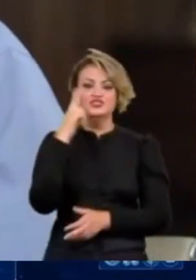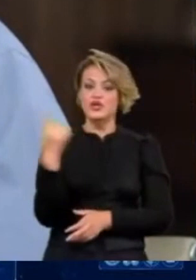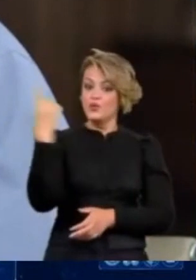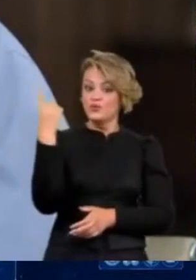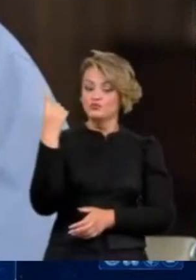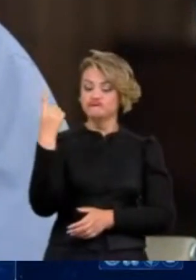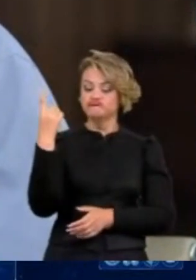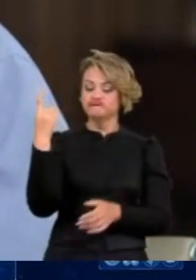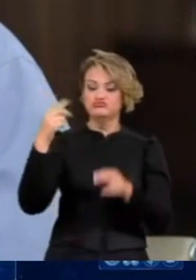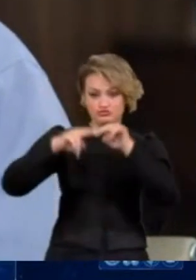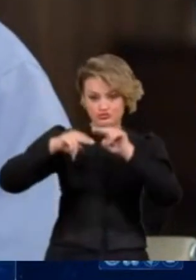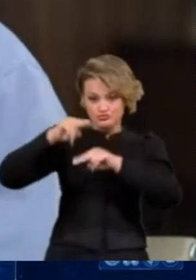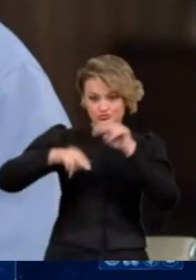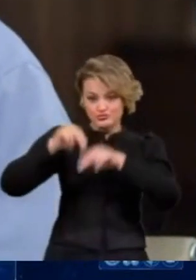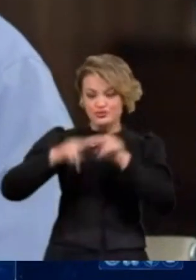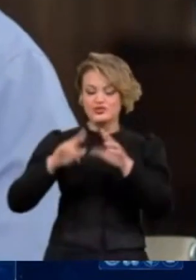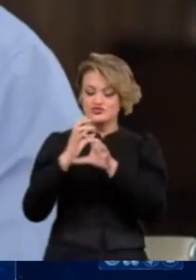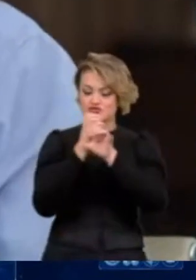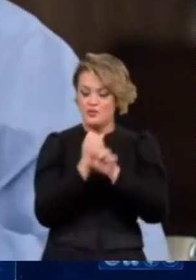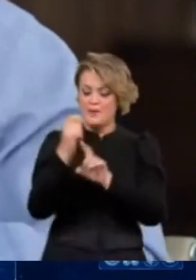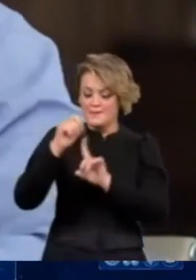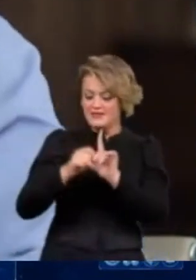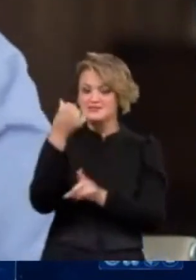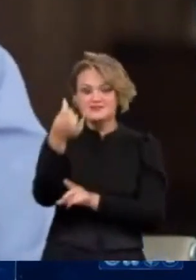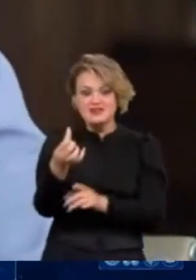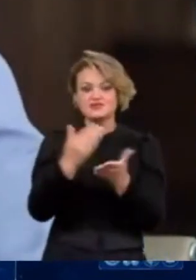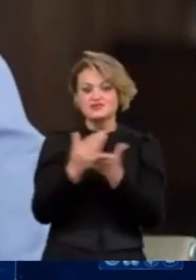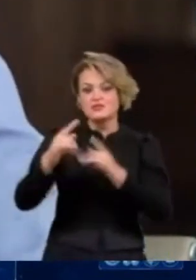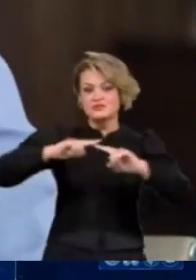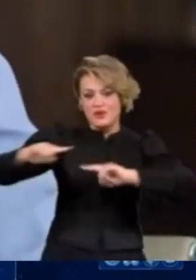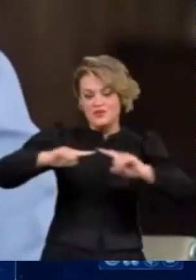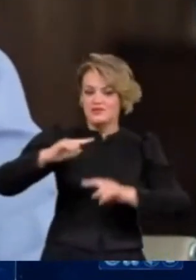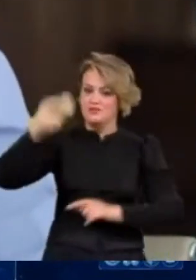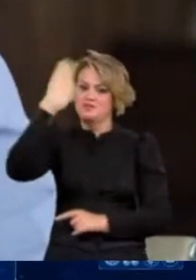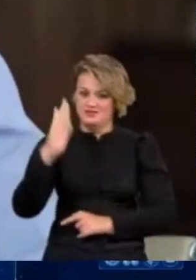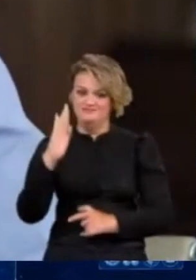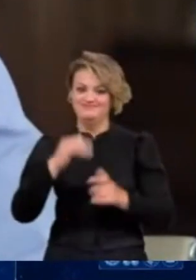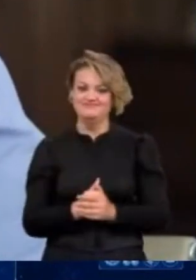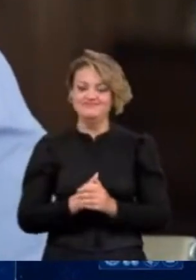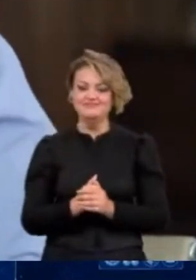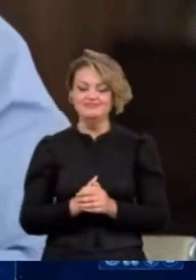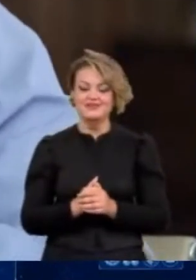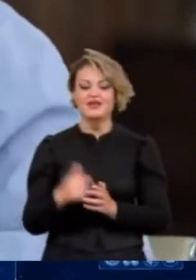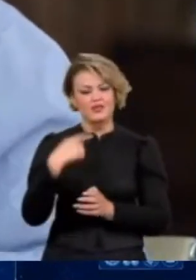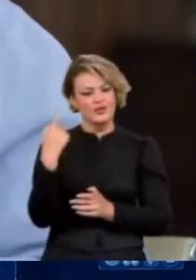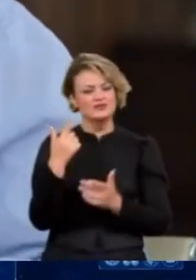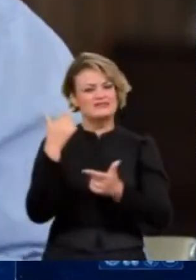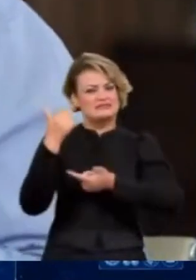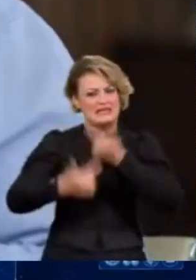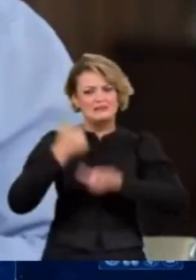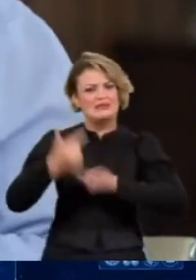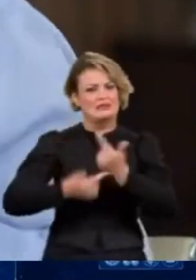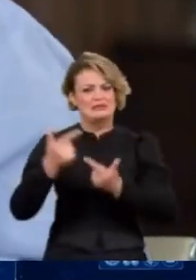que nós começamos a governar o país eu acredito que nós trabalhamos mais do que em qualquer outro momento da nossa história